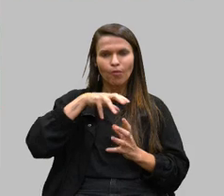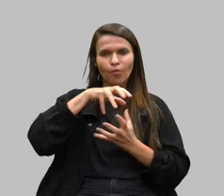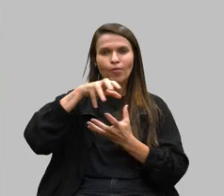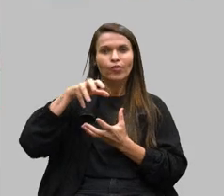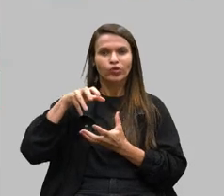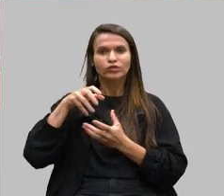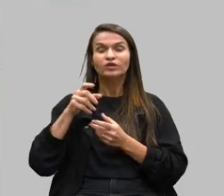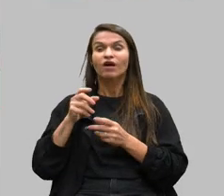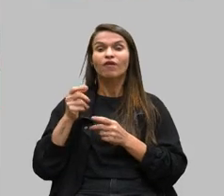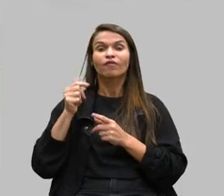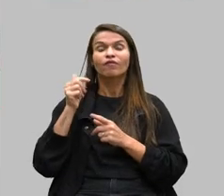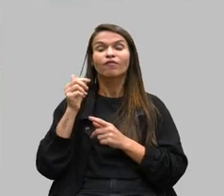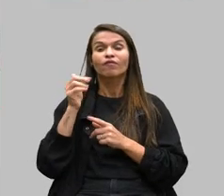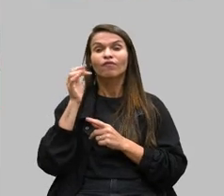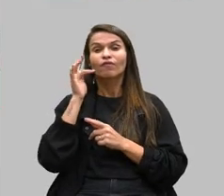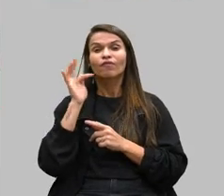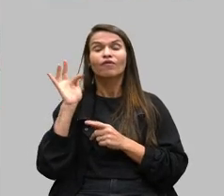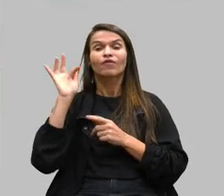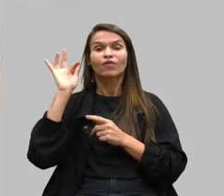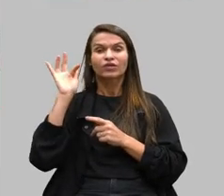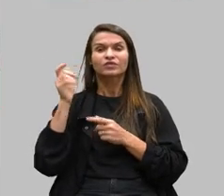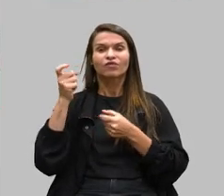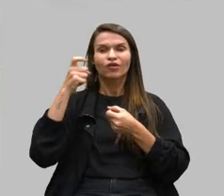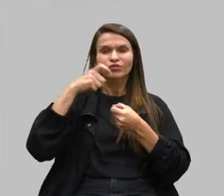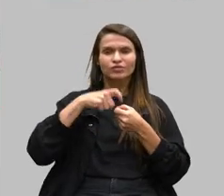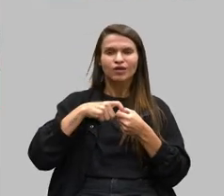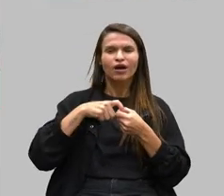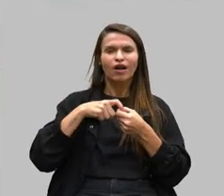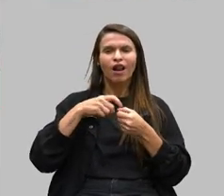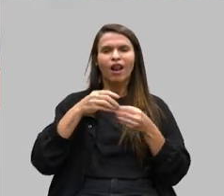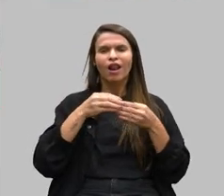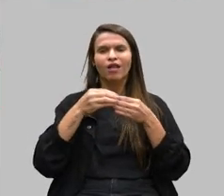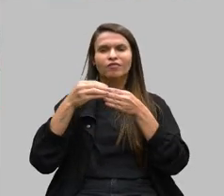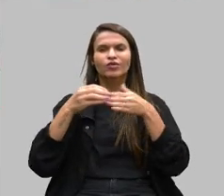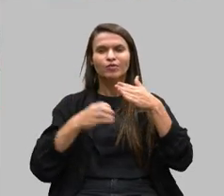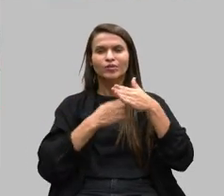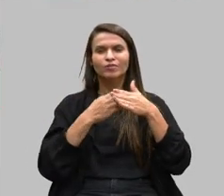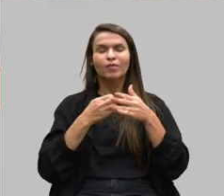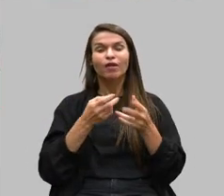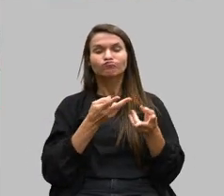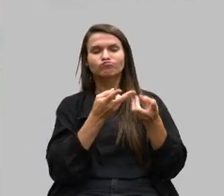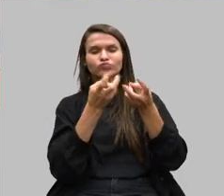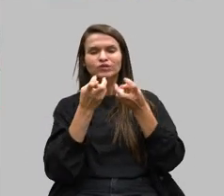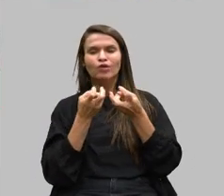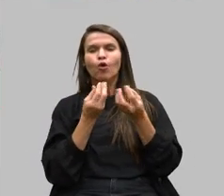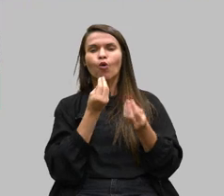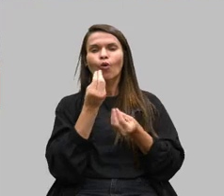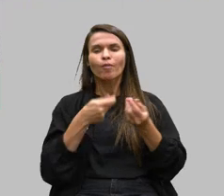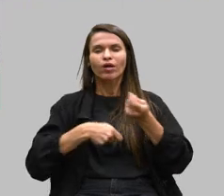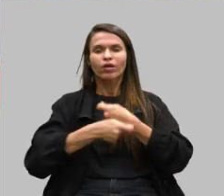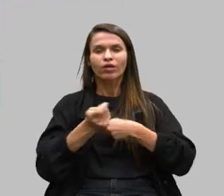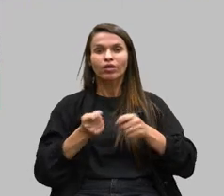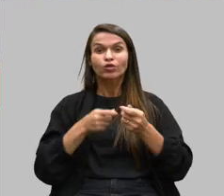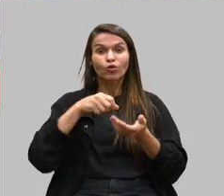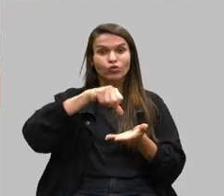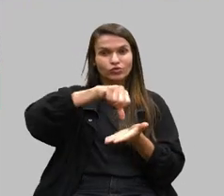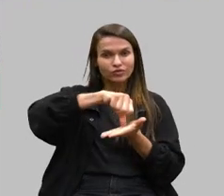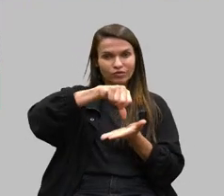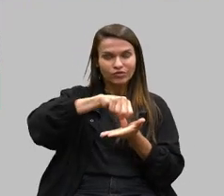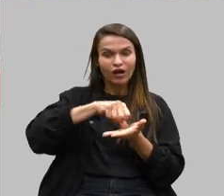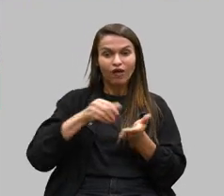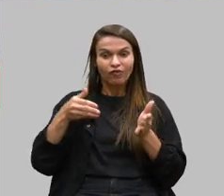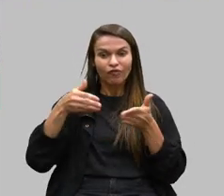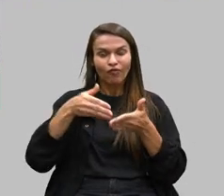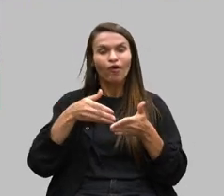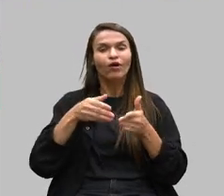agora da Suíça levando os empresários para enxergar o que que é a logística então o nosso setor tá investindo no empresário para